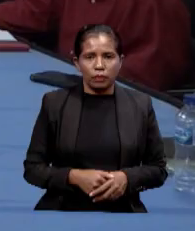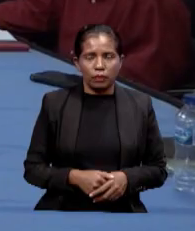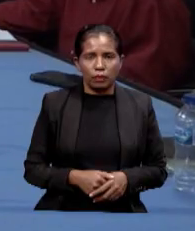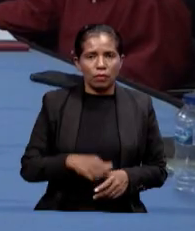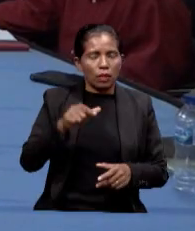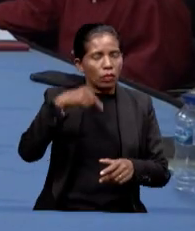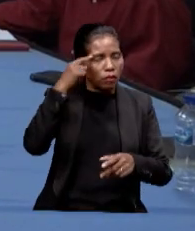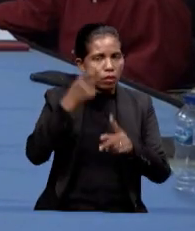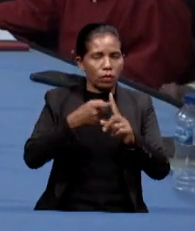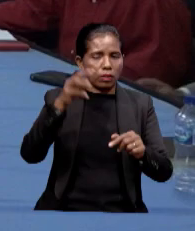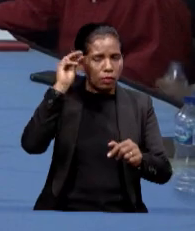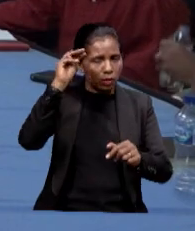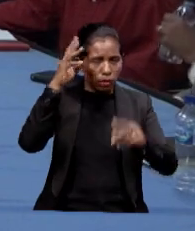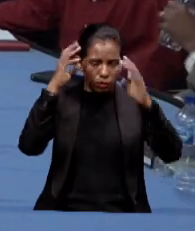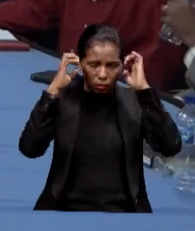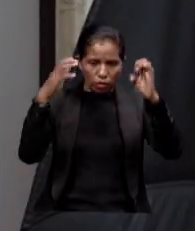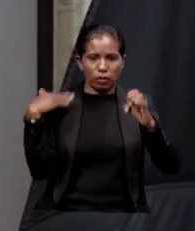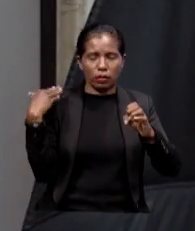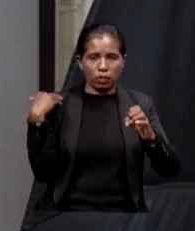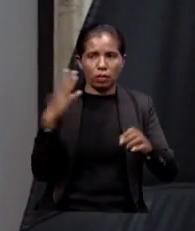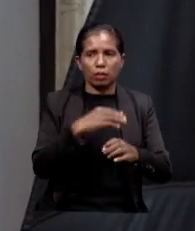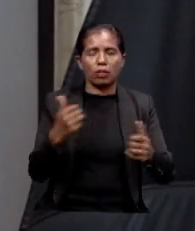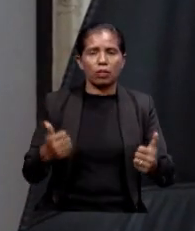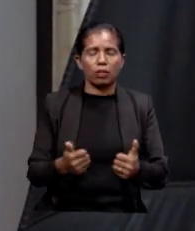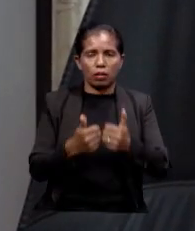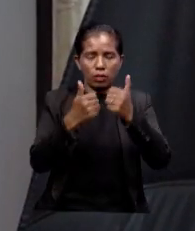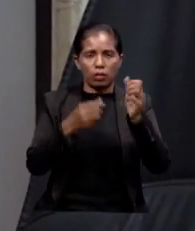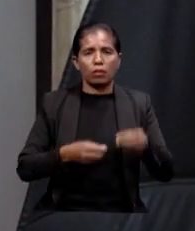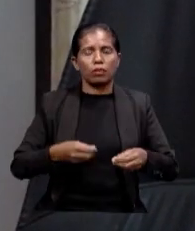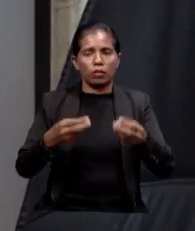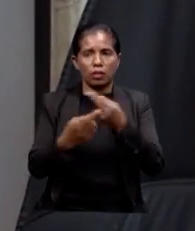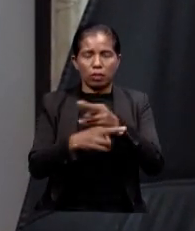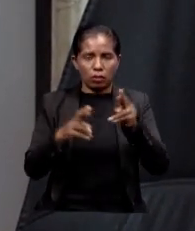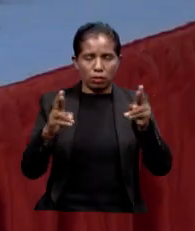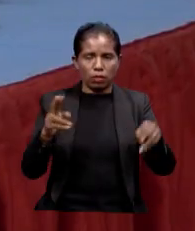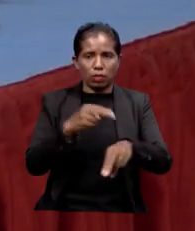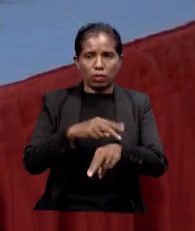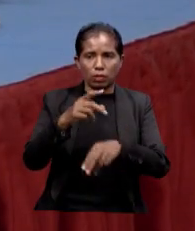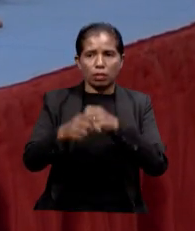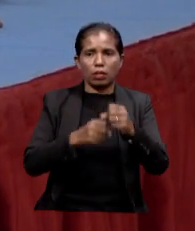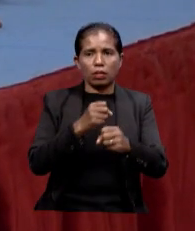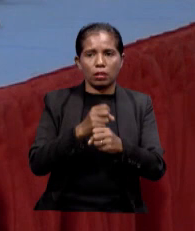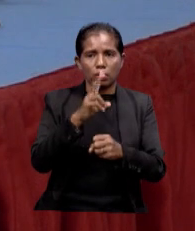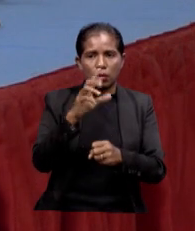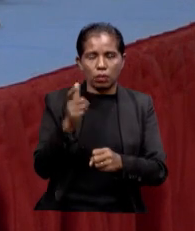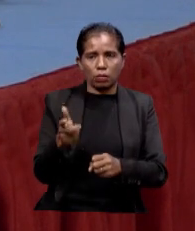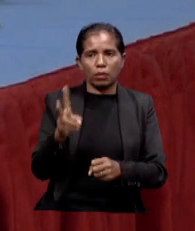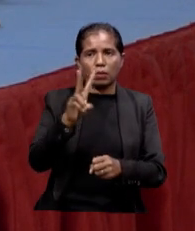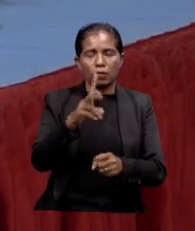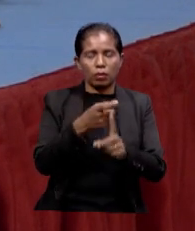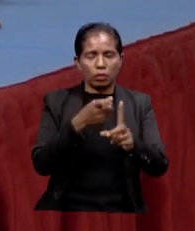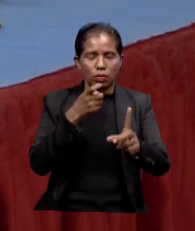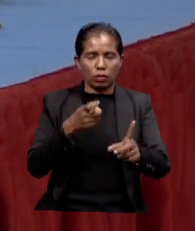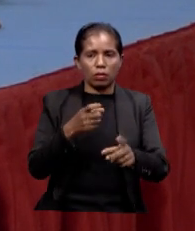Governo Lihusi Ministério da Educação, Juventude e Desporto anuncia resultado do Exame Nacional Tina Rihurua Ronolo Resirua, Husse Ensino